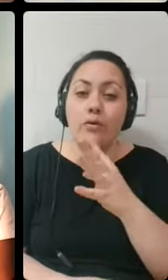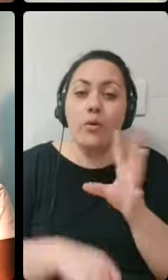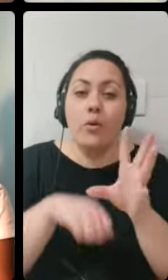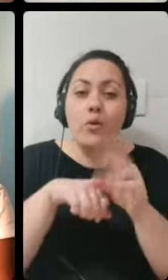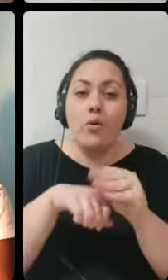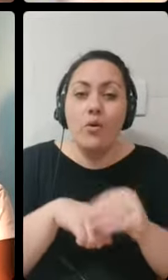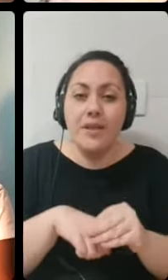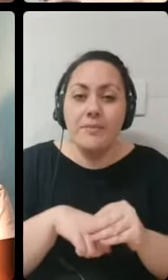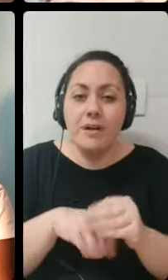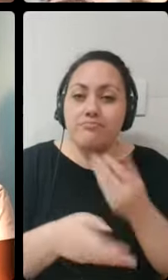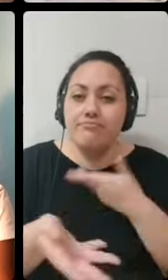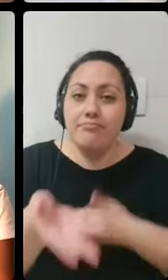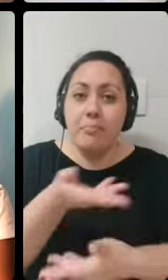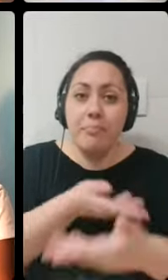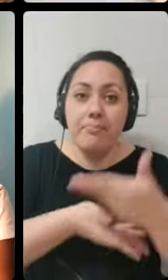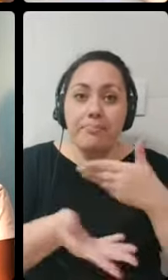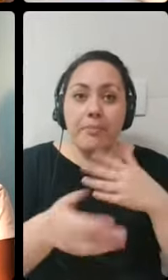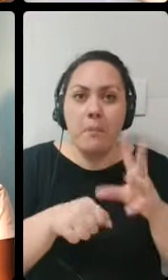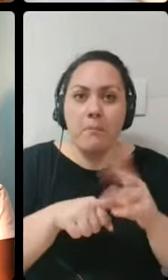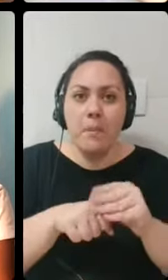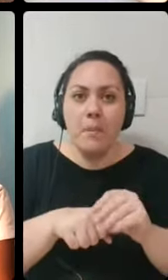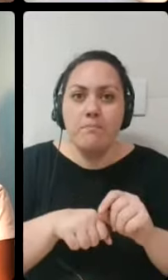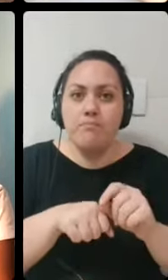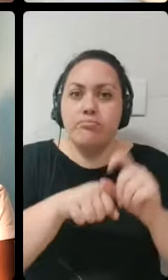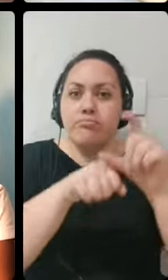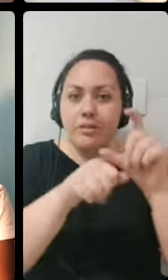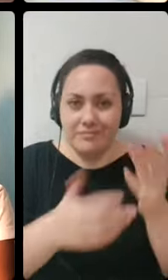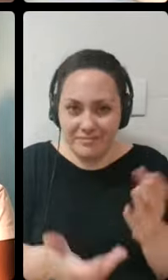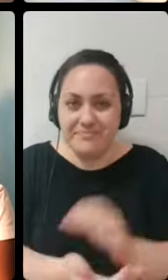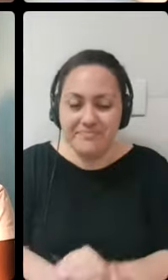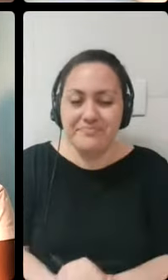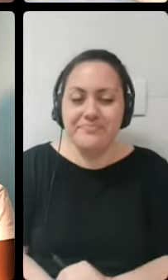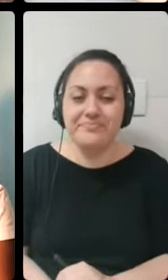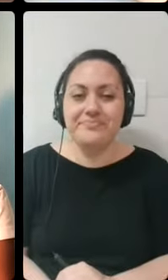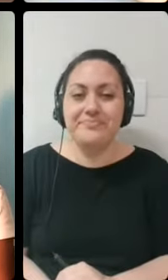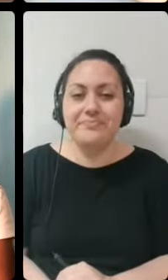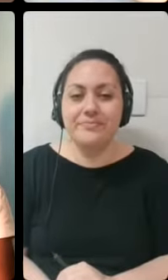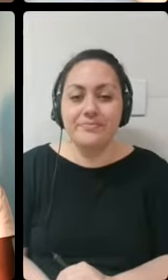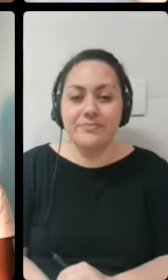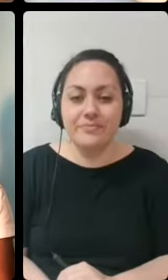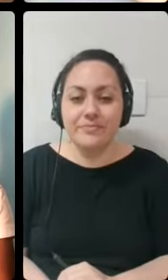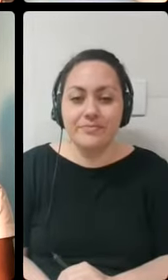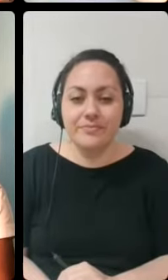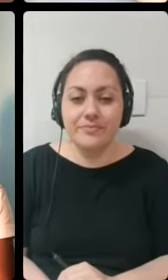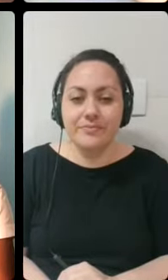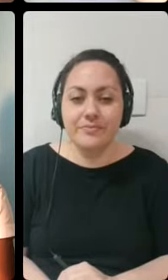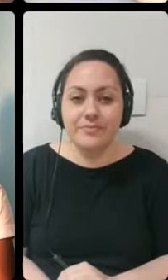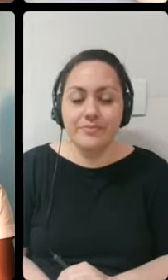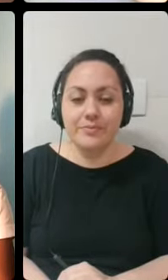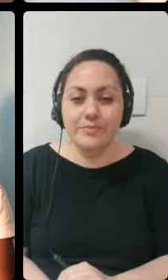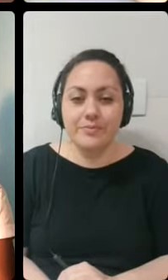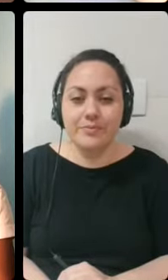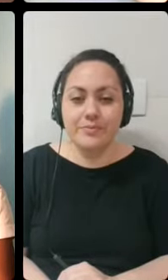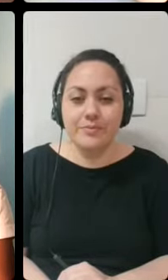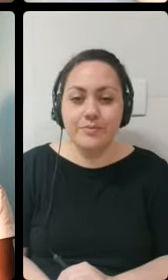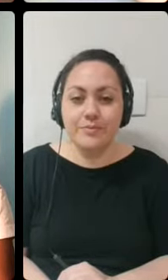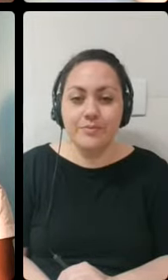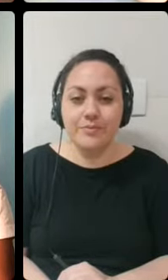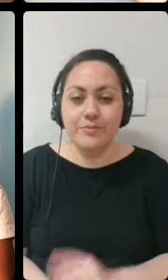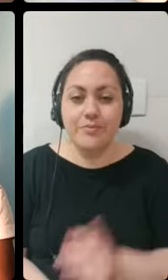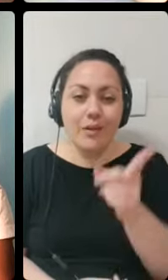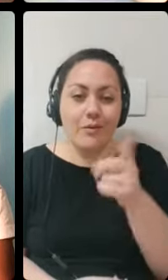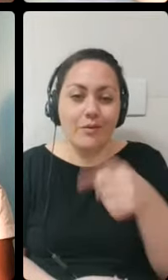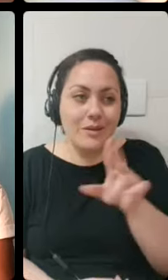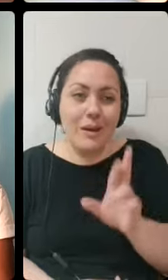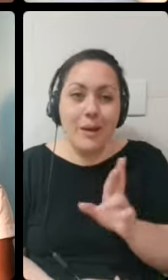dessa interação, né? Entre vocês, que representavam ali o Rondon, né? Os amarelinhos, no caso,